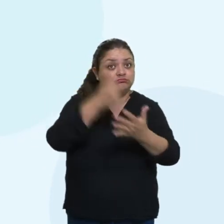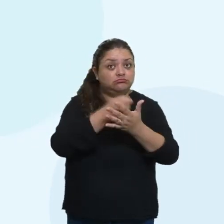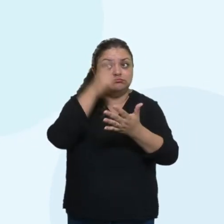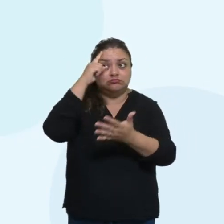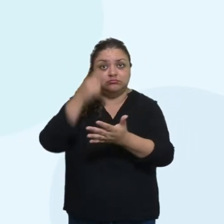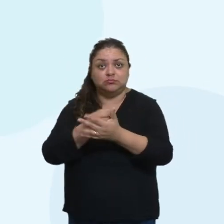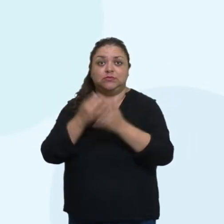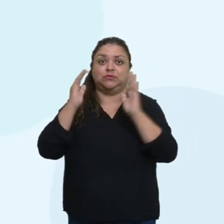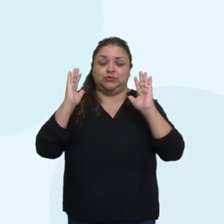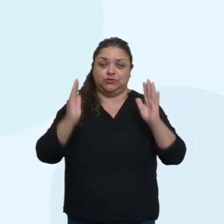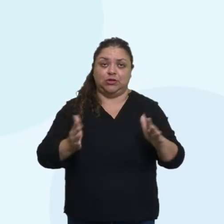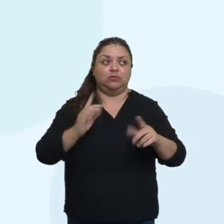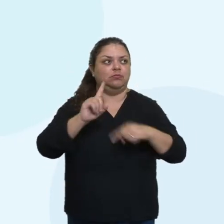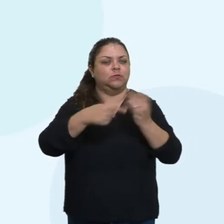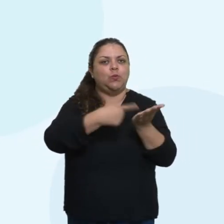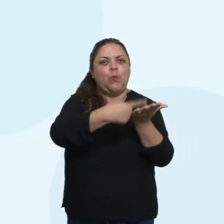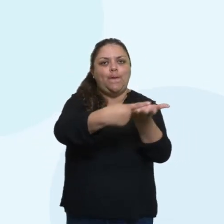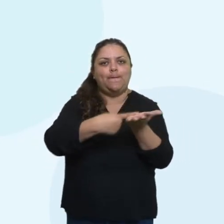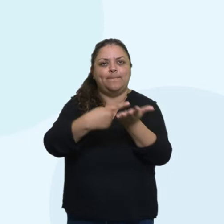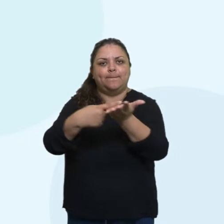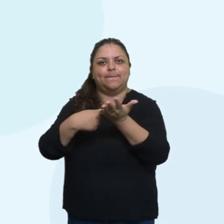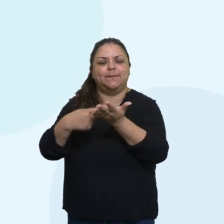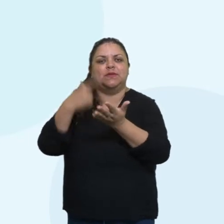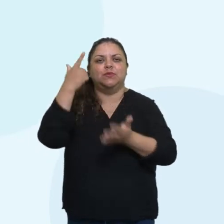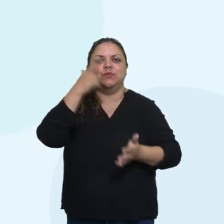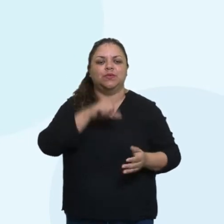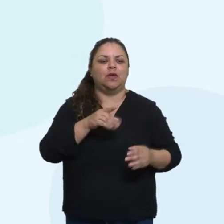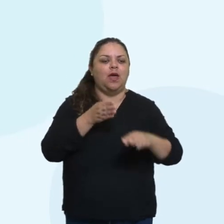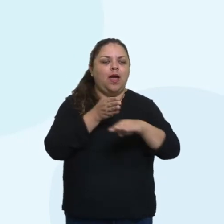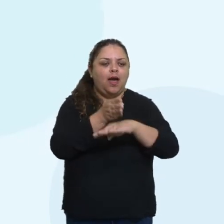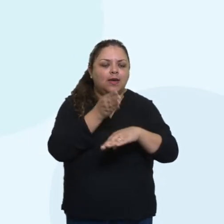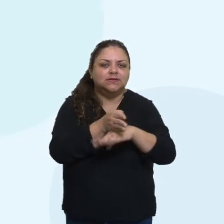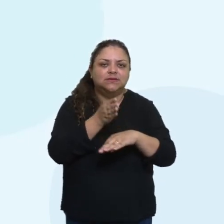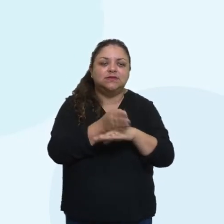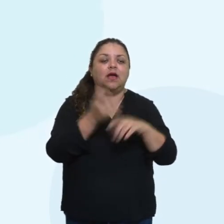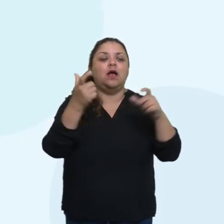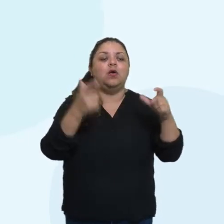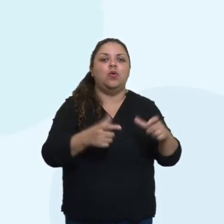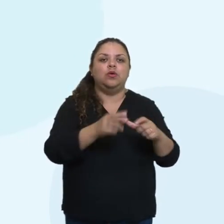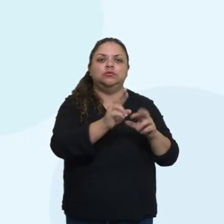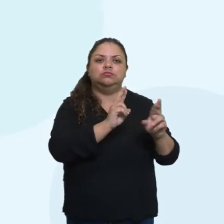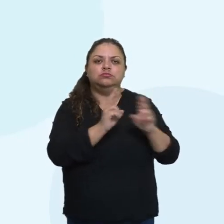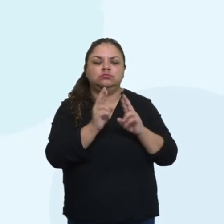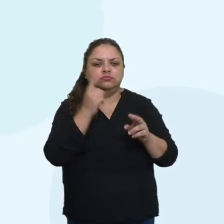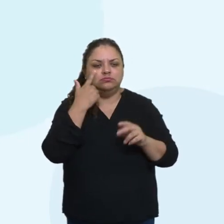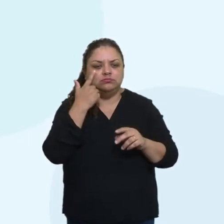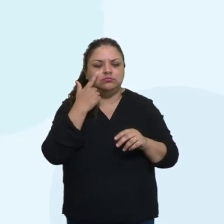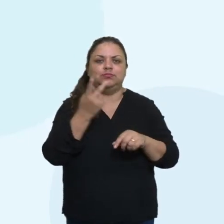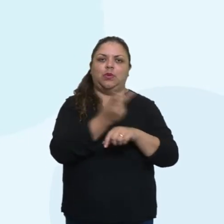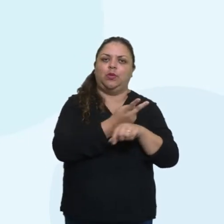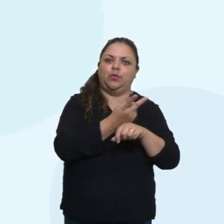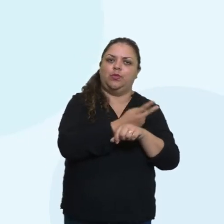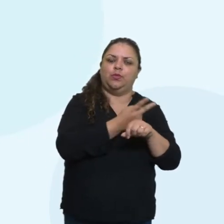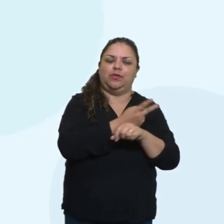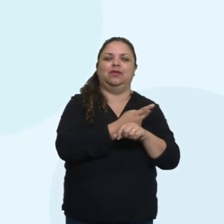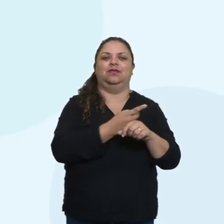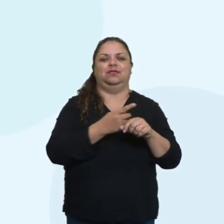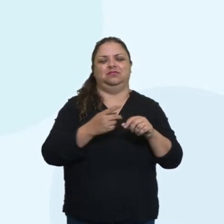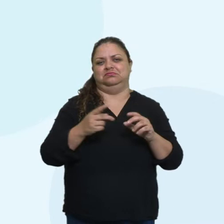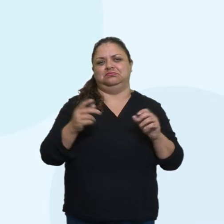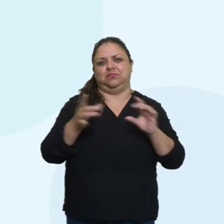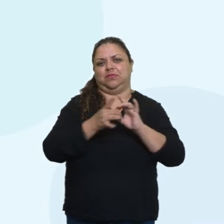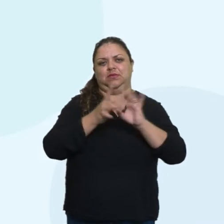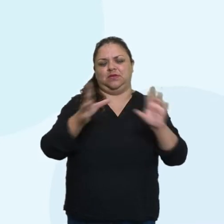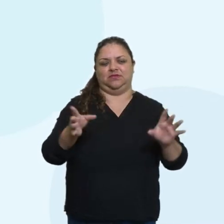combinados para que fiquem acessíveis e possam ser consultados pelas estâncias do colegiado sempre que necessária